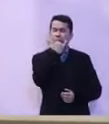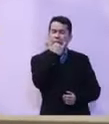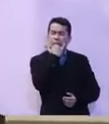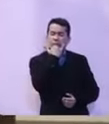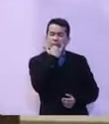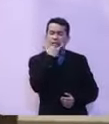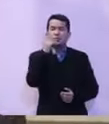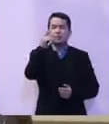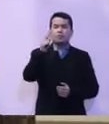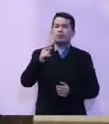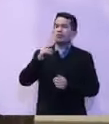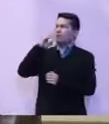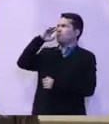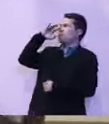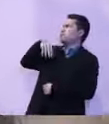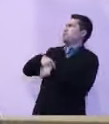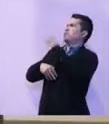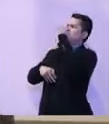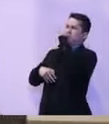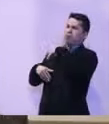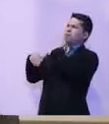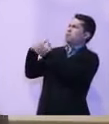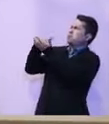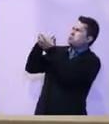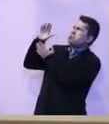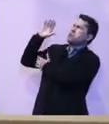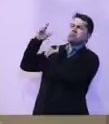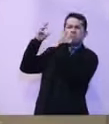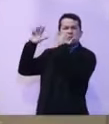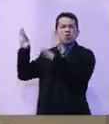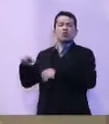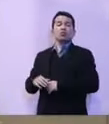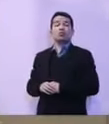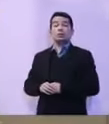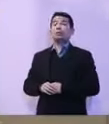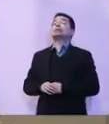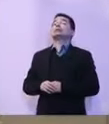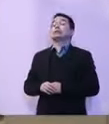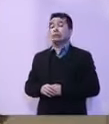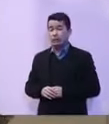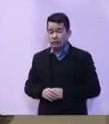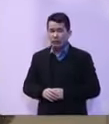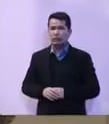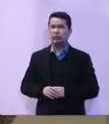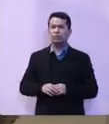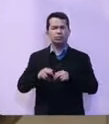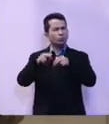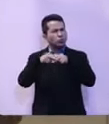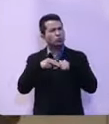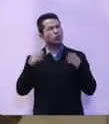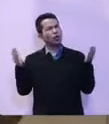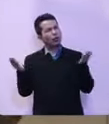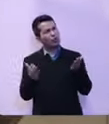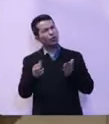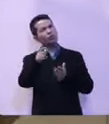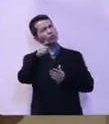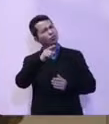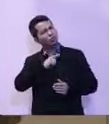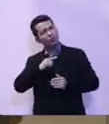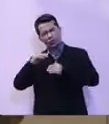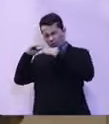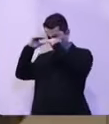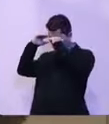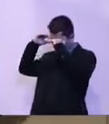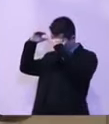está rejeitando o amor e o plano de Deus para a sua vida. Por isso o temor do Senhor, a reverência,